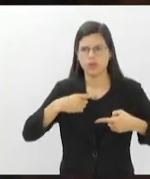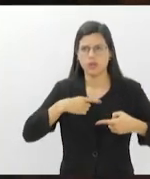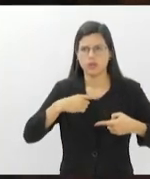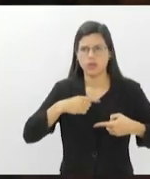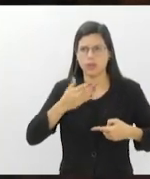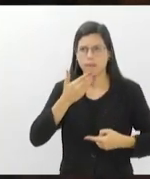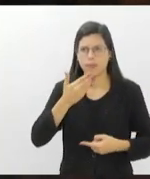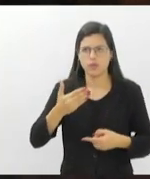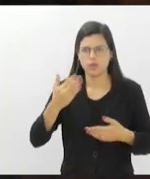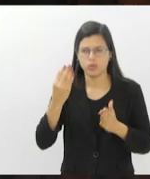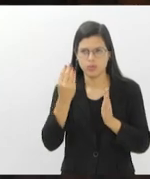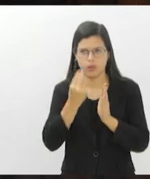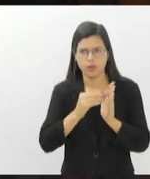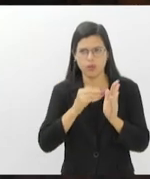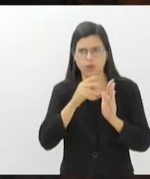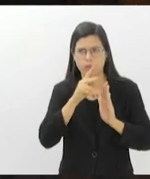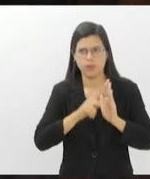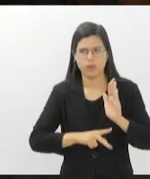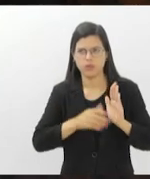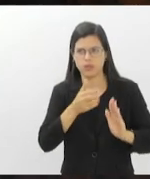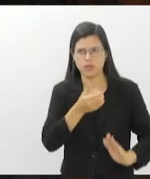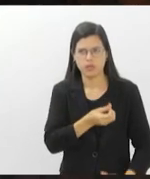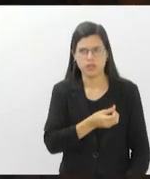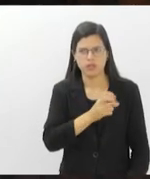requerimento de inclusão na ordem do dia do projeto